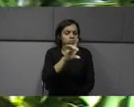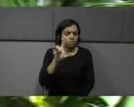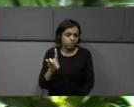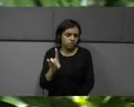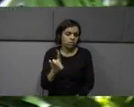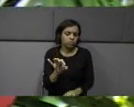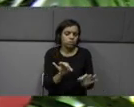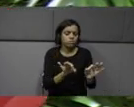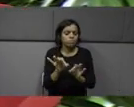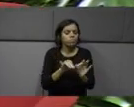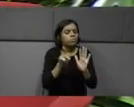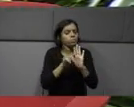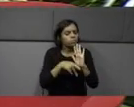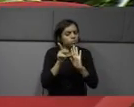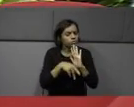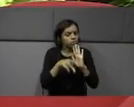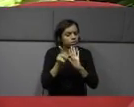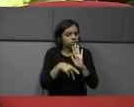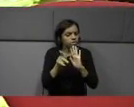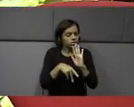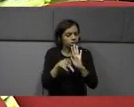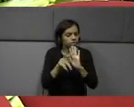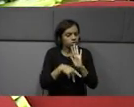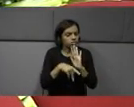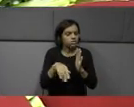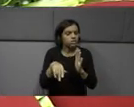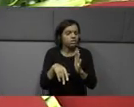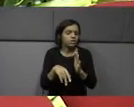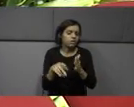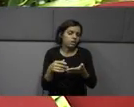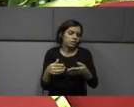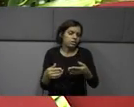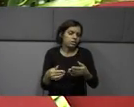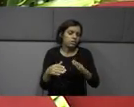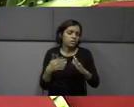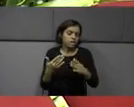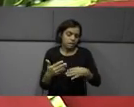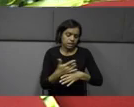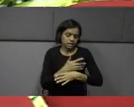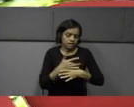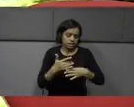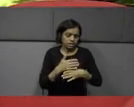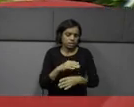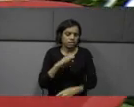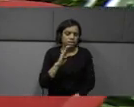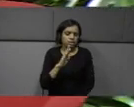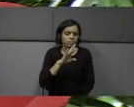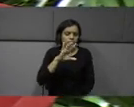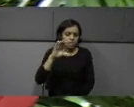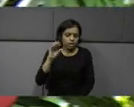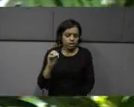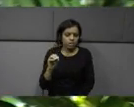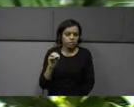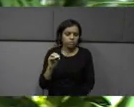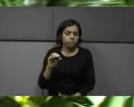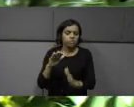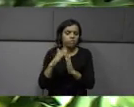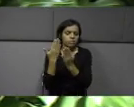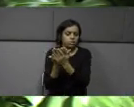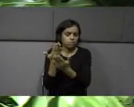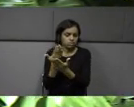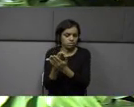projectos exemplo os projetos executivos de um projeto chamado bairro escola onde a gente tinha um desafio e até lá o